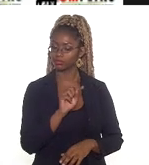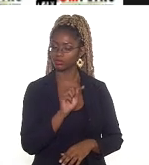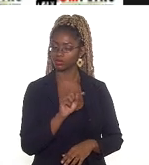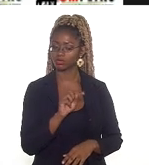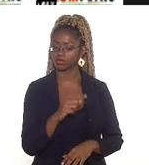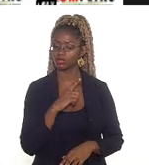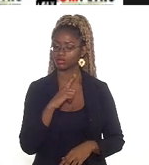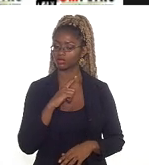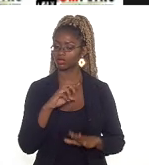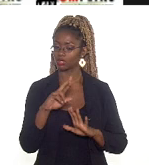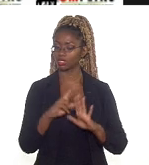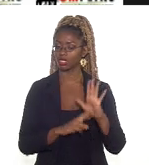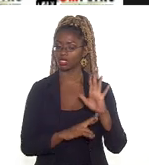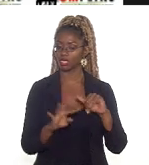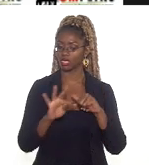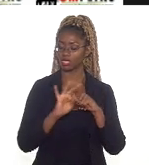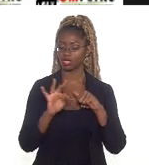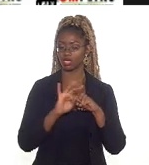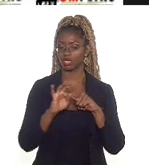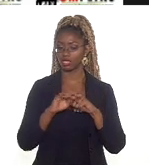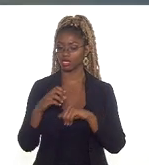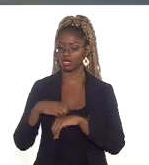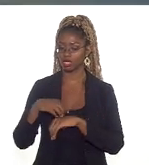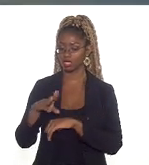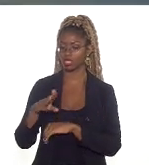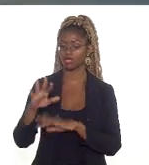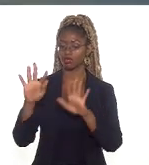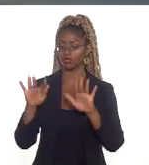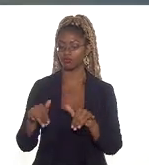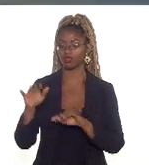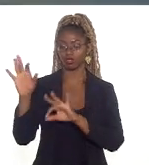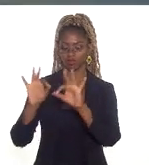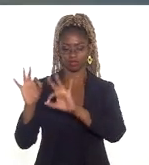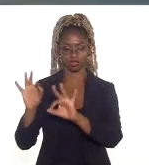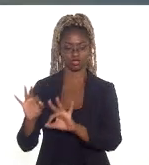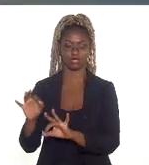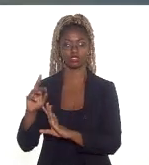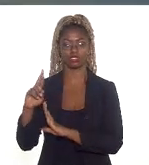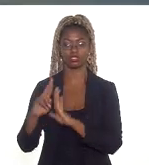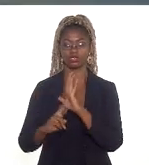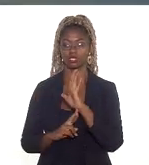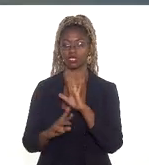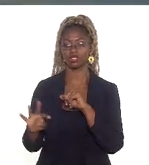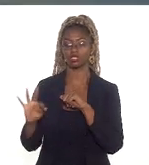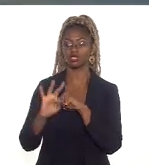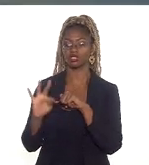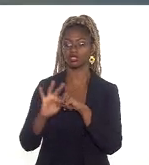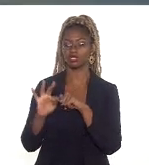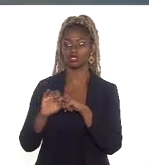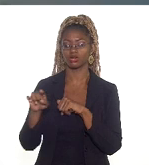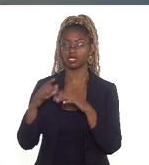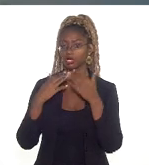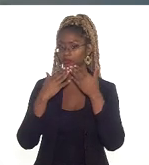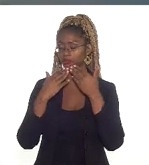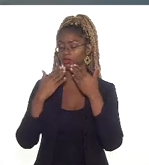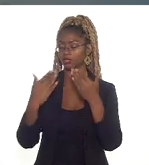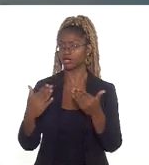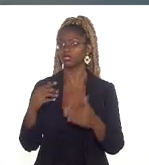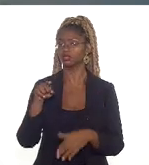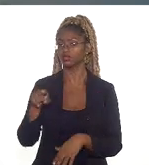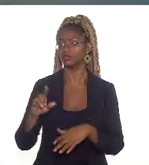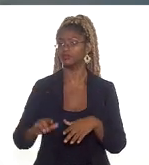existe um relatório técnico encaminhado ao fim do projeto, e esse relatório técnico apresentado